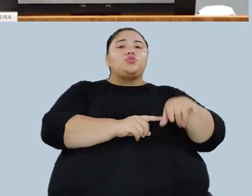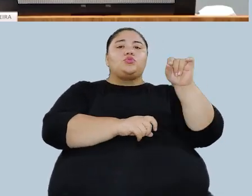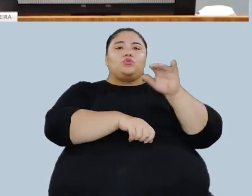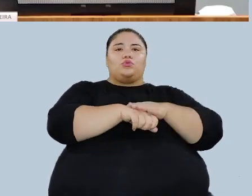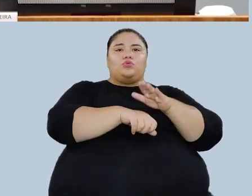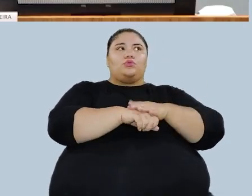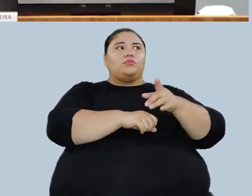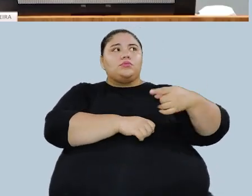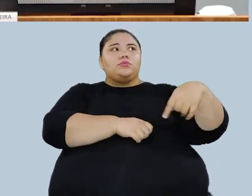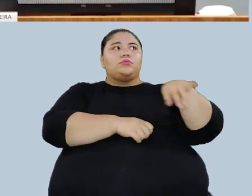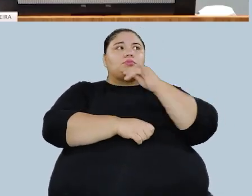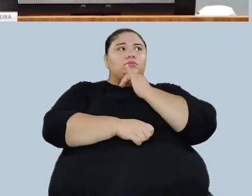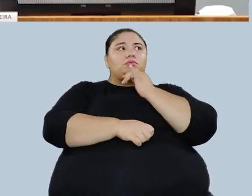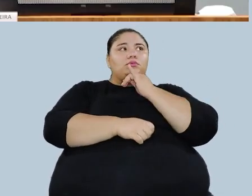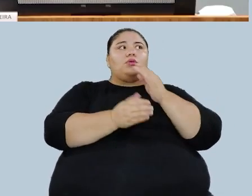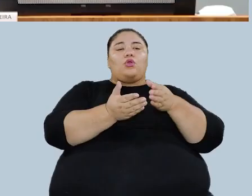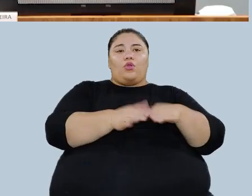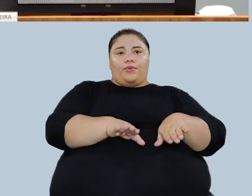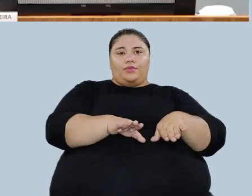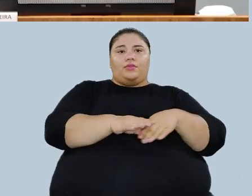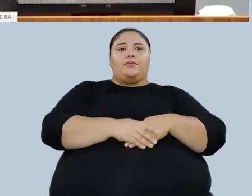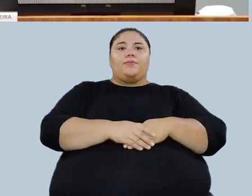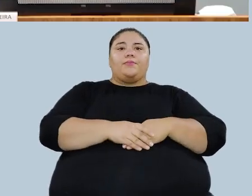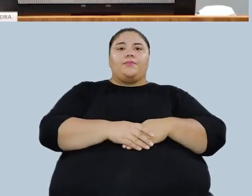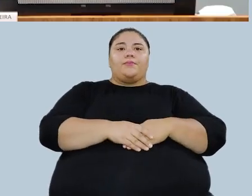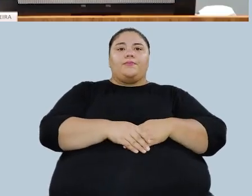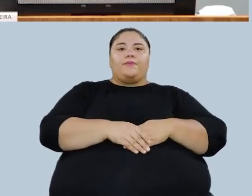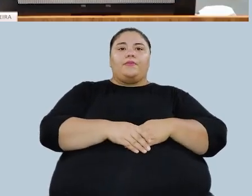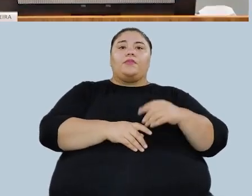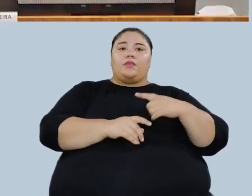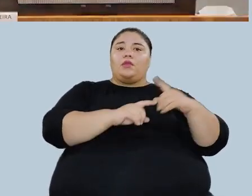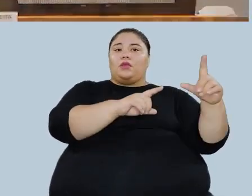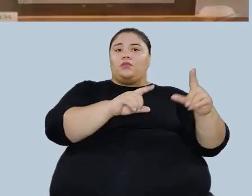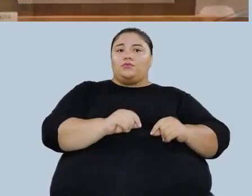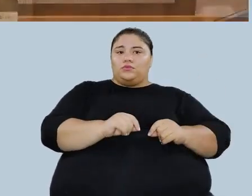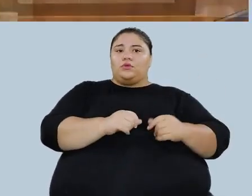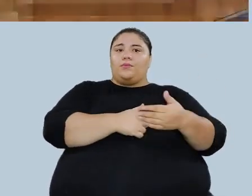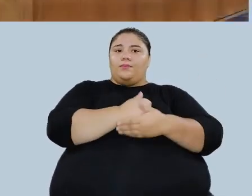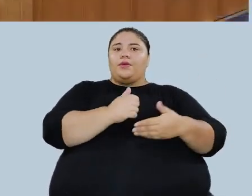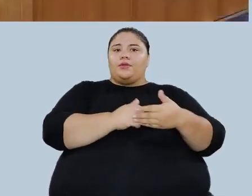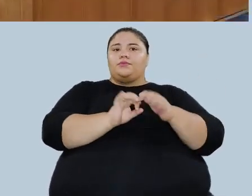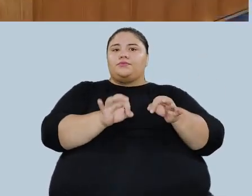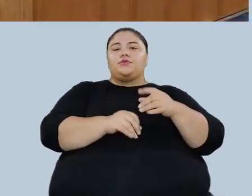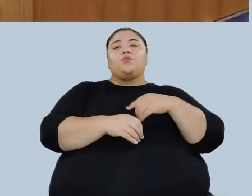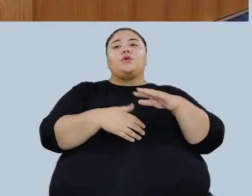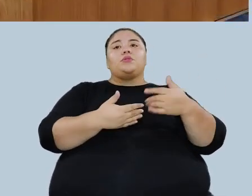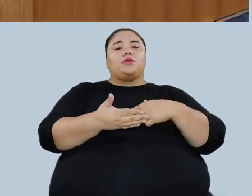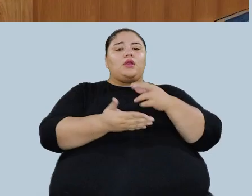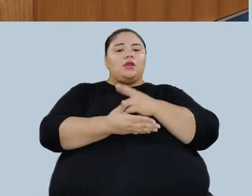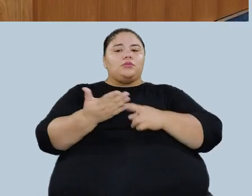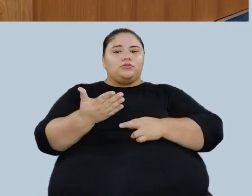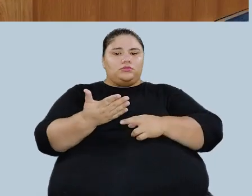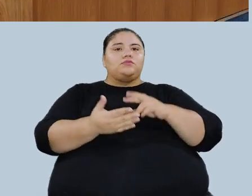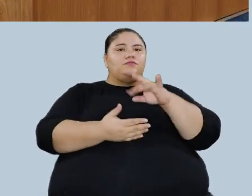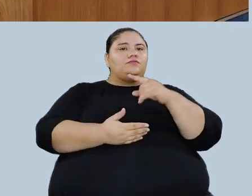que serão compensados. Então, aqui tem uma redução da base de cálculo, né? Porque quando tem a receita das operações, isso aqui vai dar